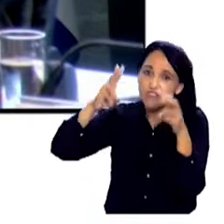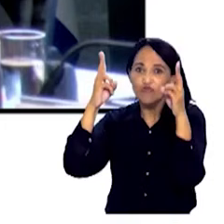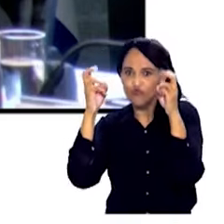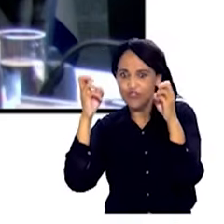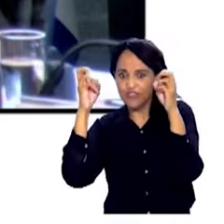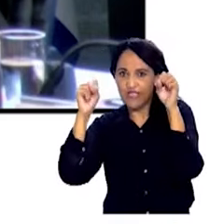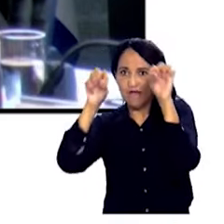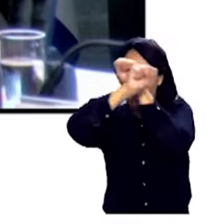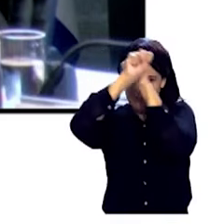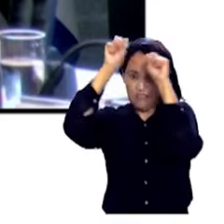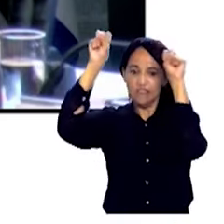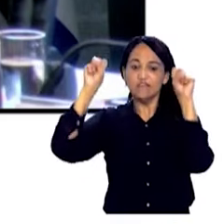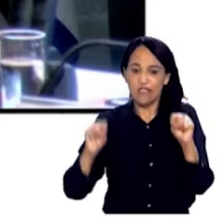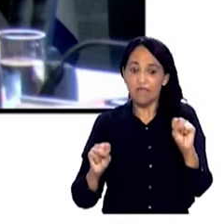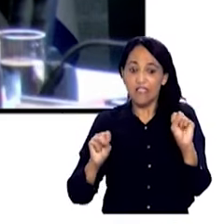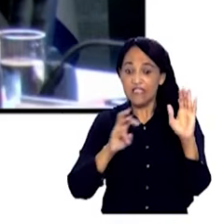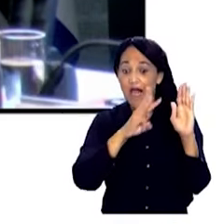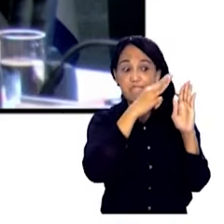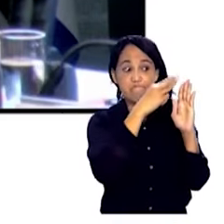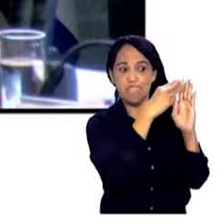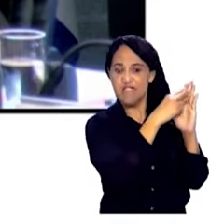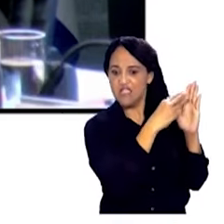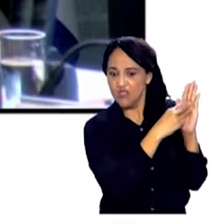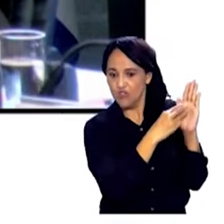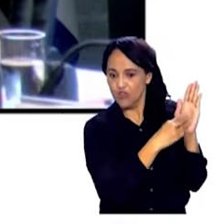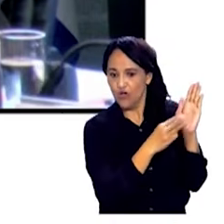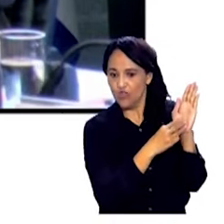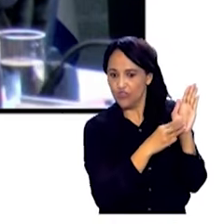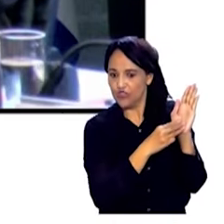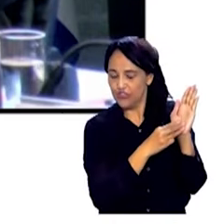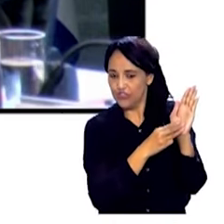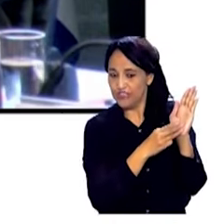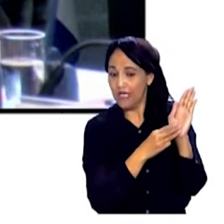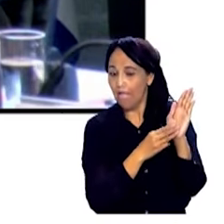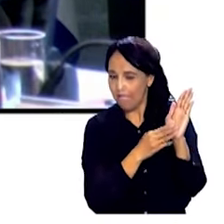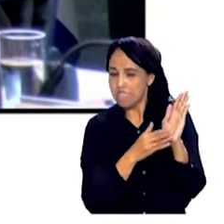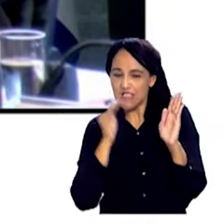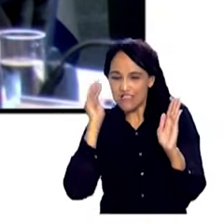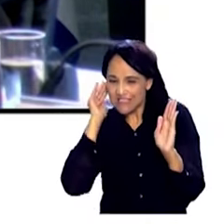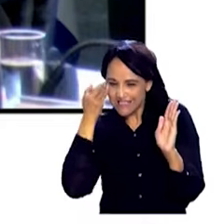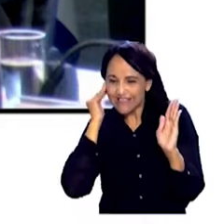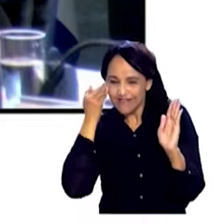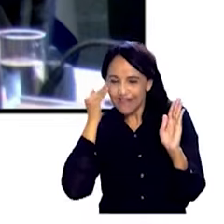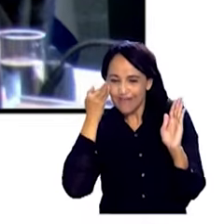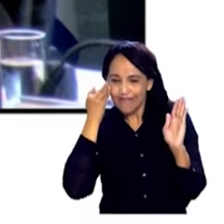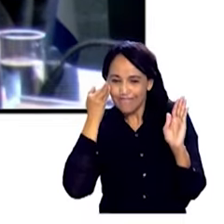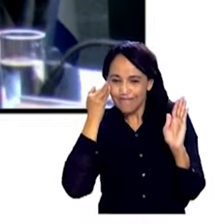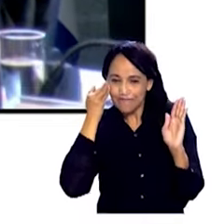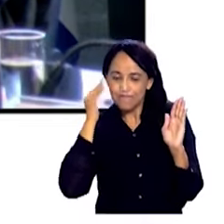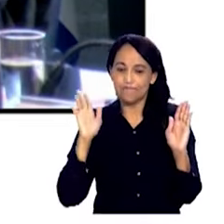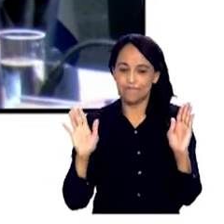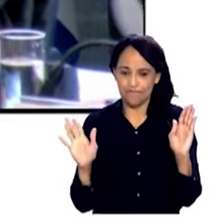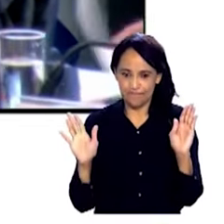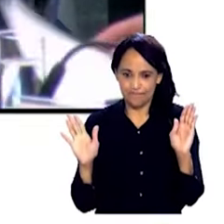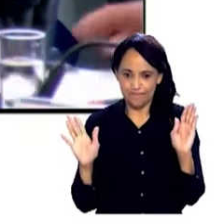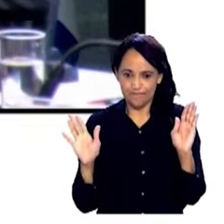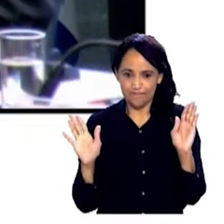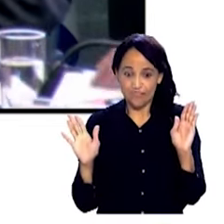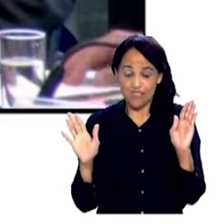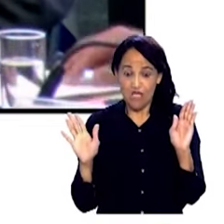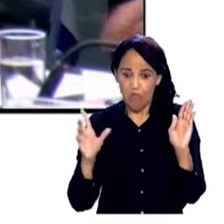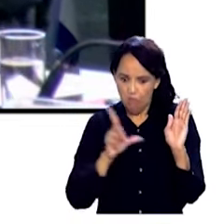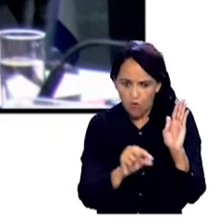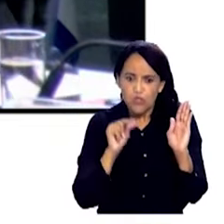e mais acessível de compreender eh o triagem